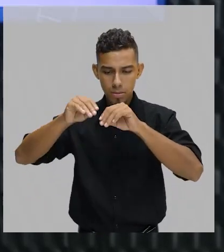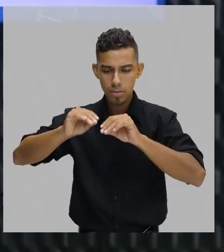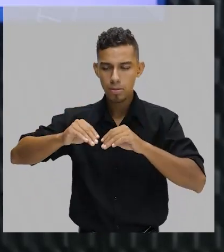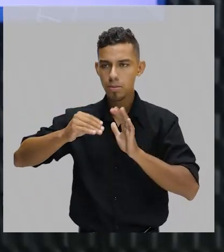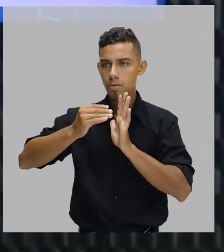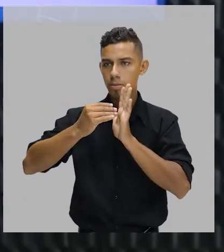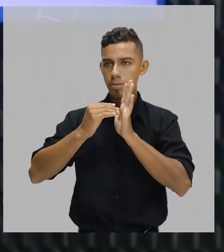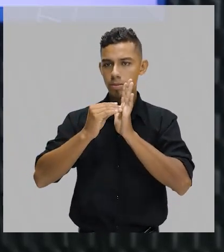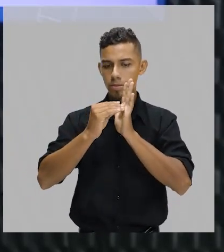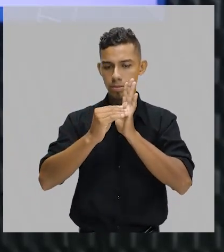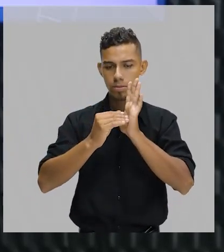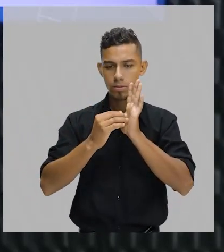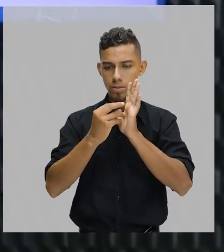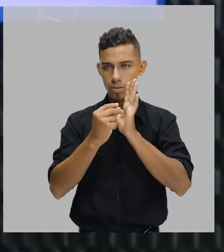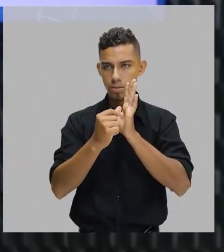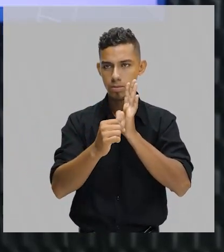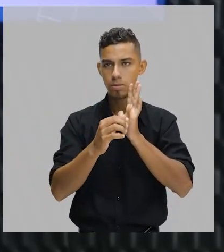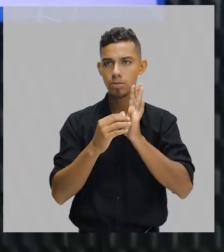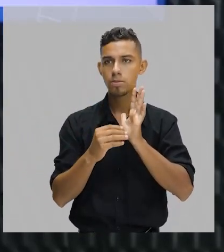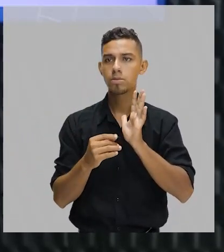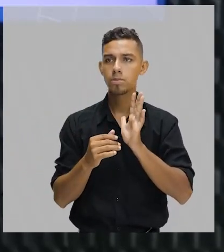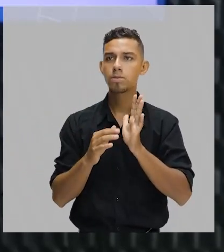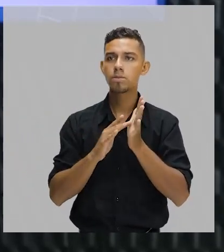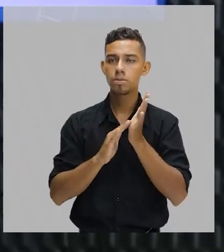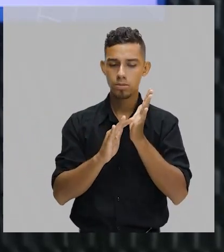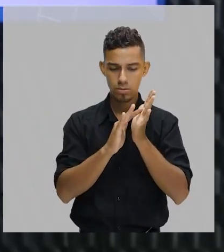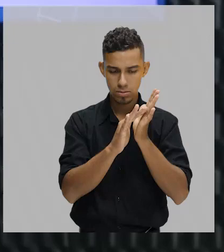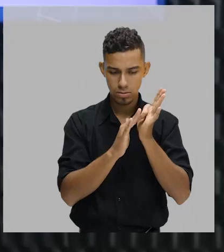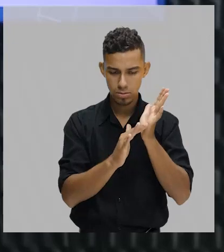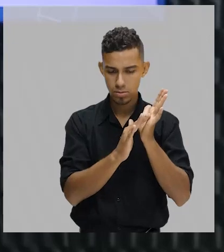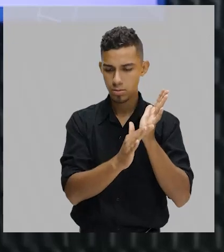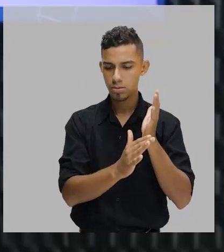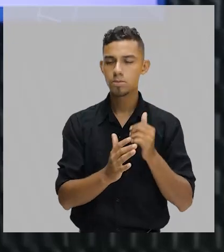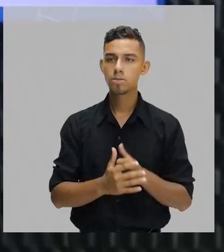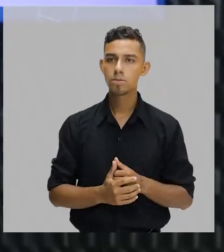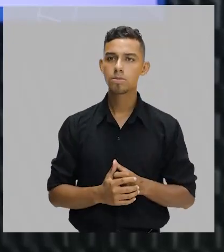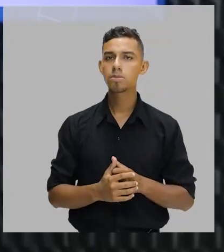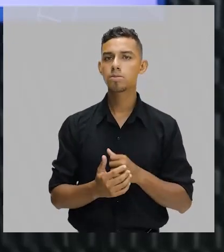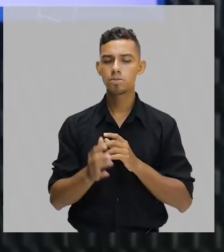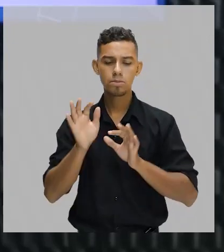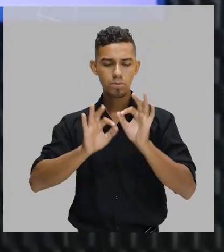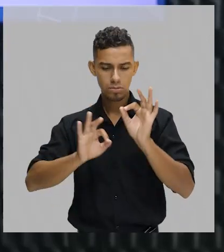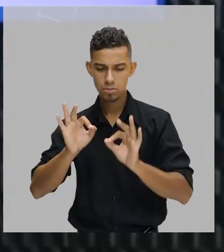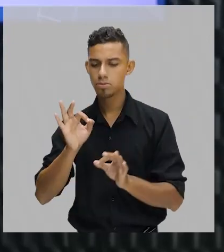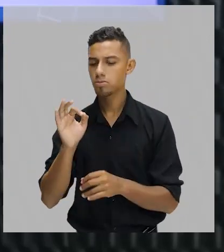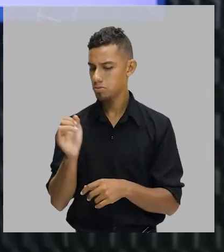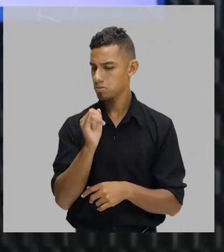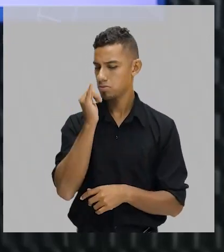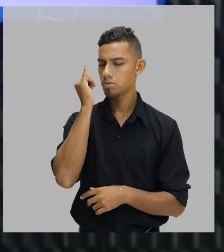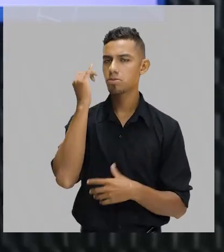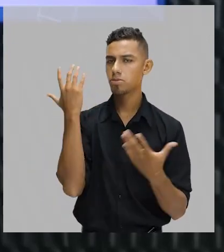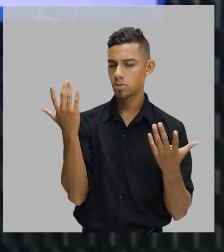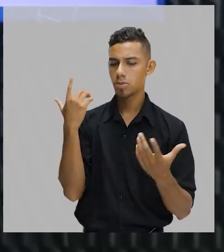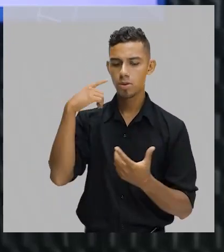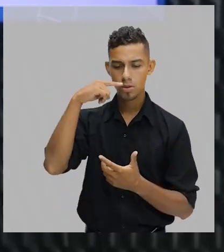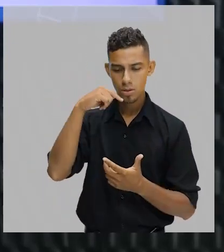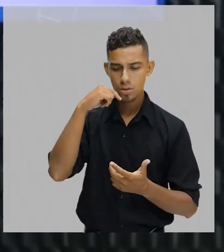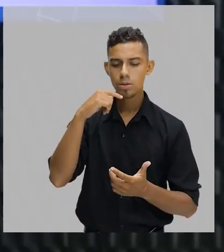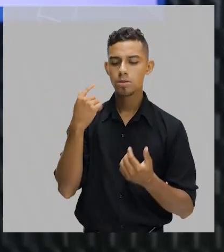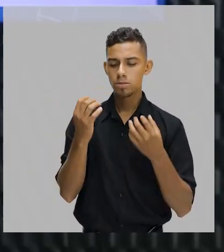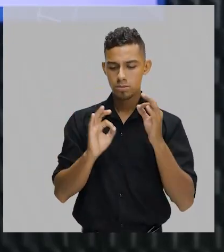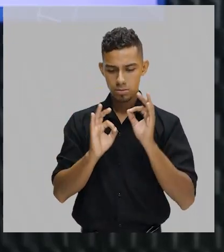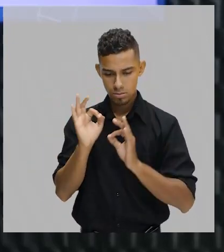Na hora que você risca, ele esfarela todo. E se você passar o dedo, ele vai esfumaçar e você pode criar efeitos bem interessantes. O lápis, com certeza,